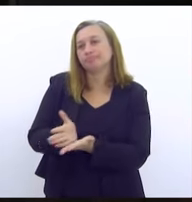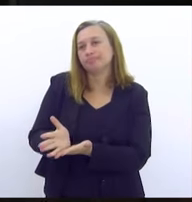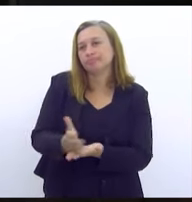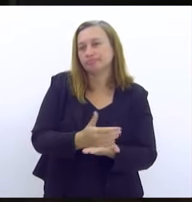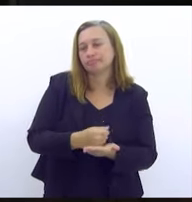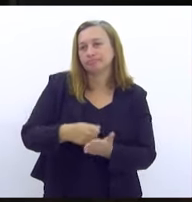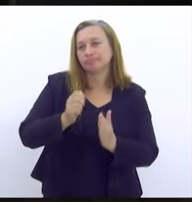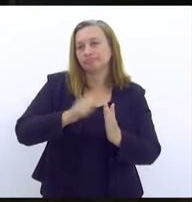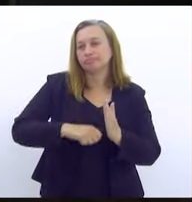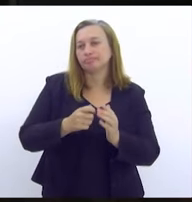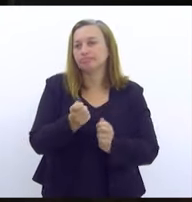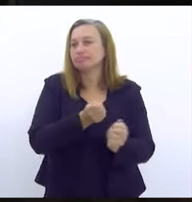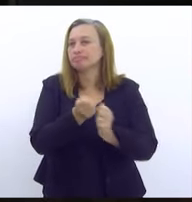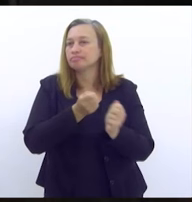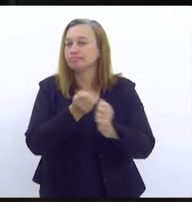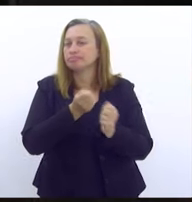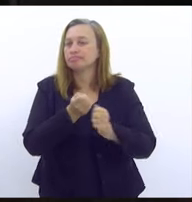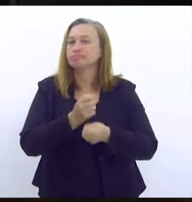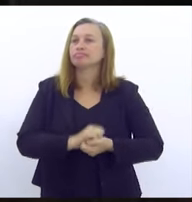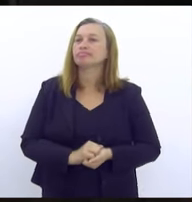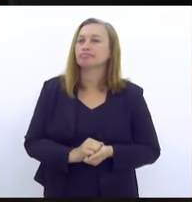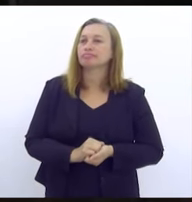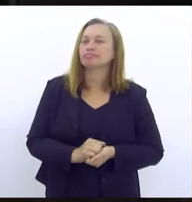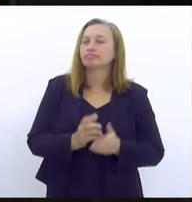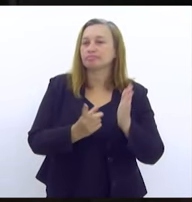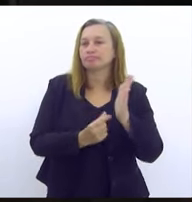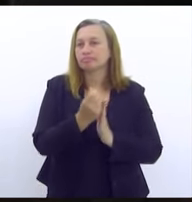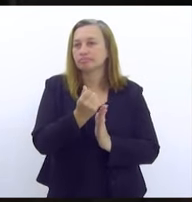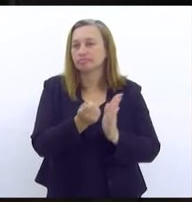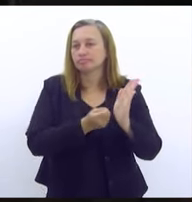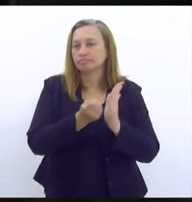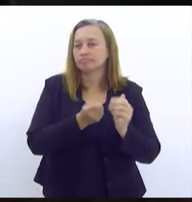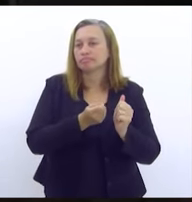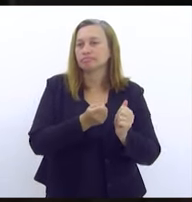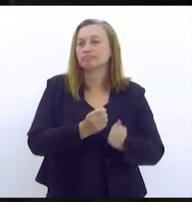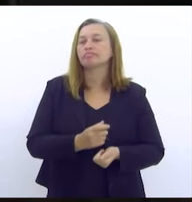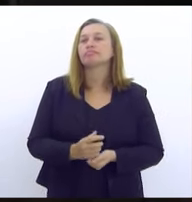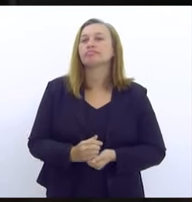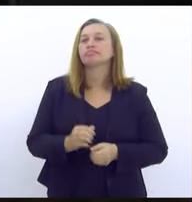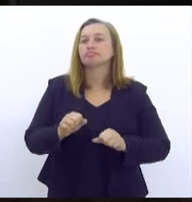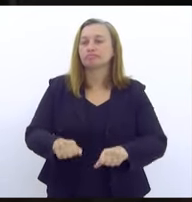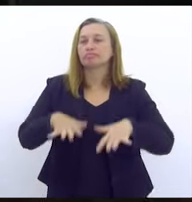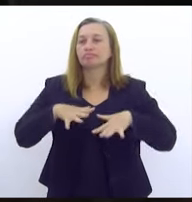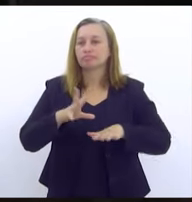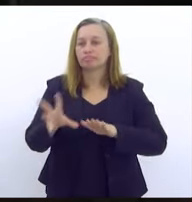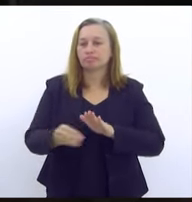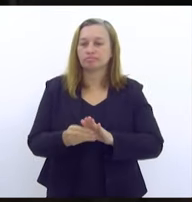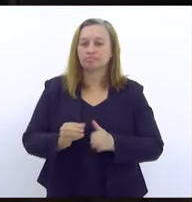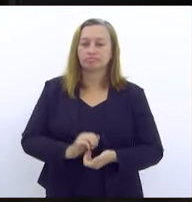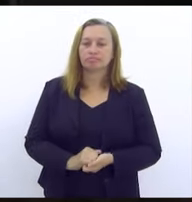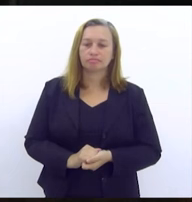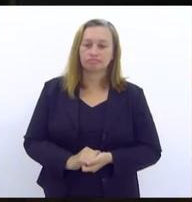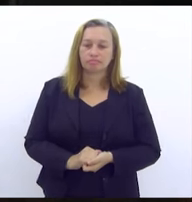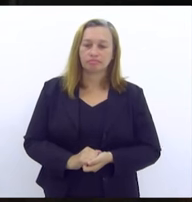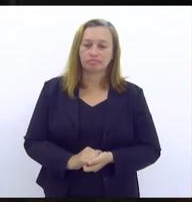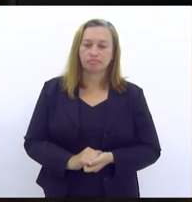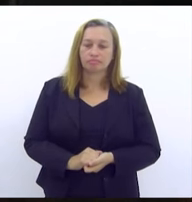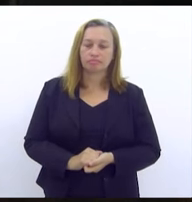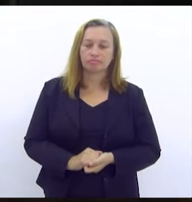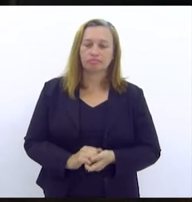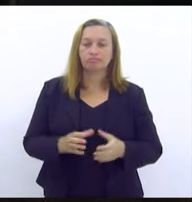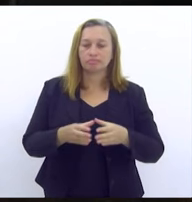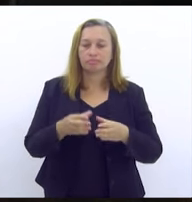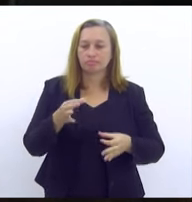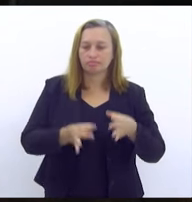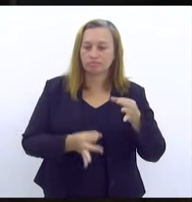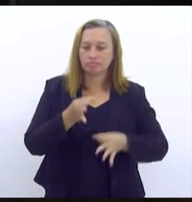Estadual, Fiscalização dos Tributos Estaduais, Orçamentos, Finanças, Fiscalização Financeira e Controle, as emendas de plenário. Para emitir parecer pela Constituição